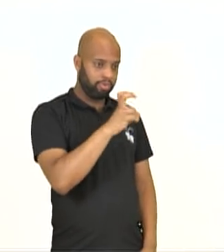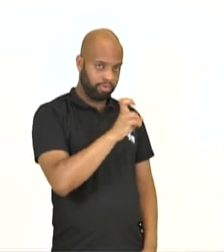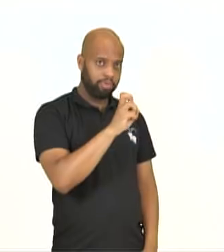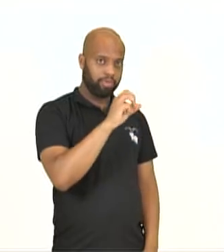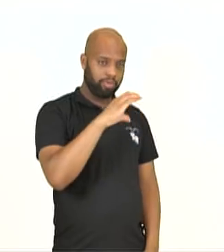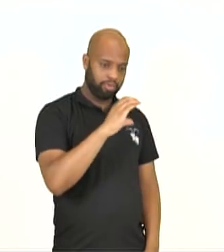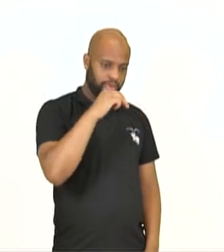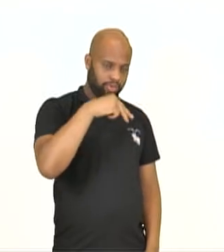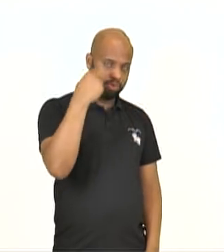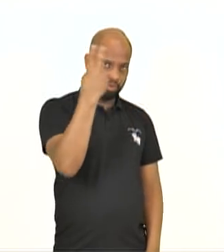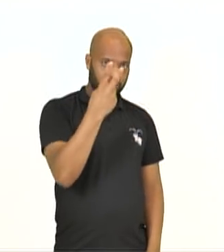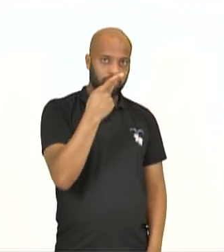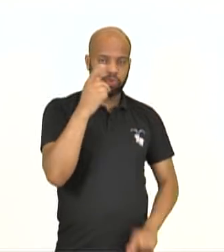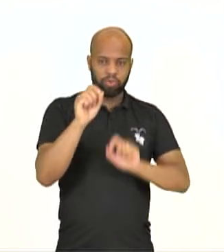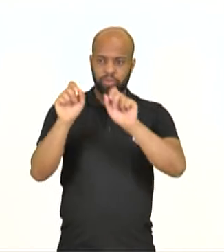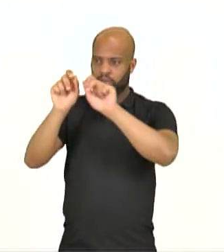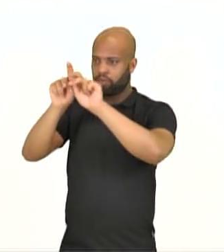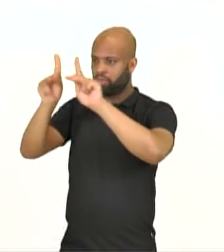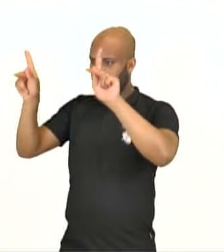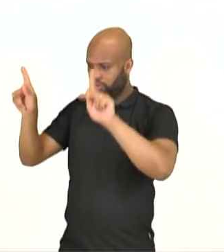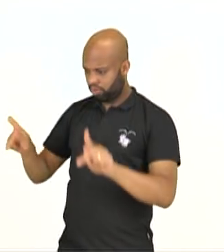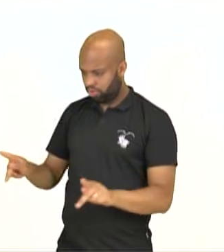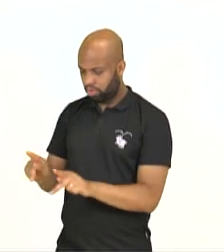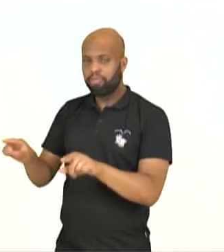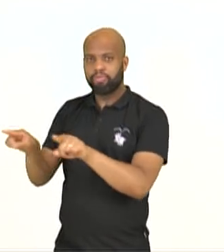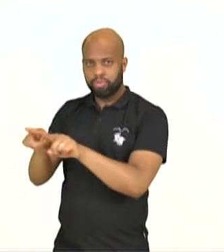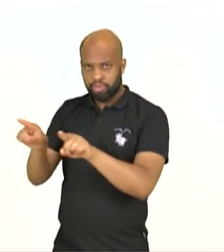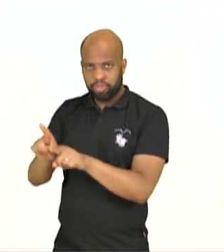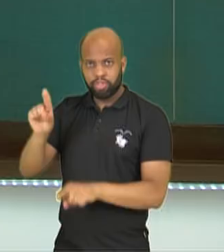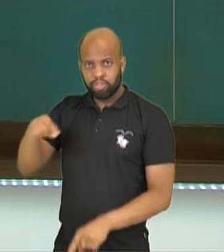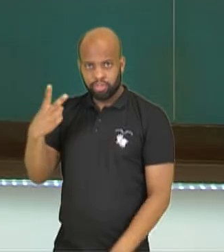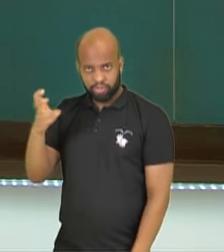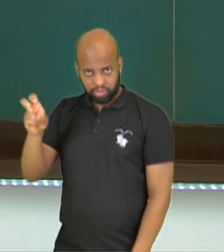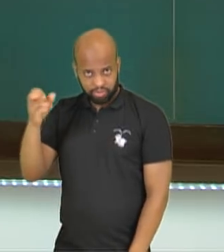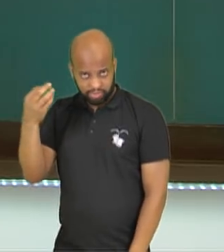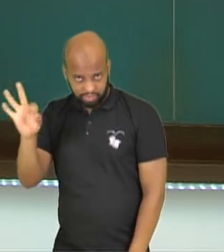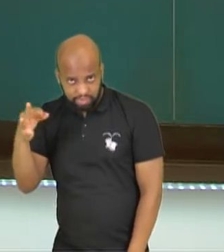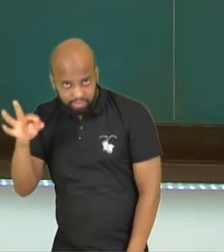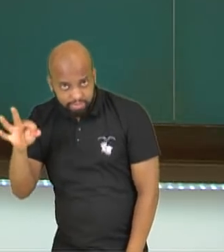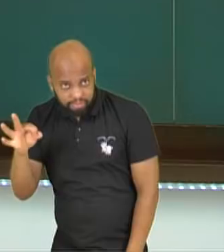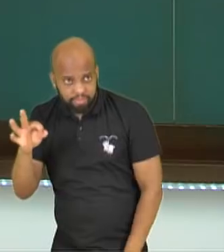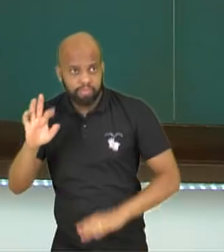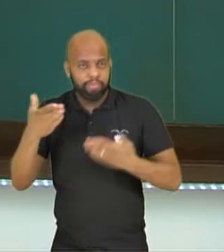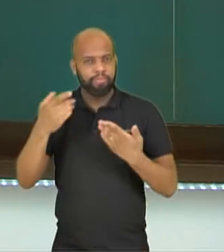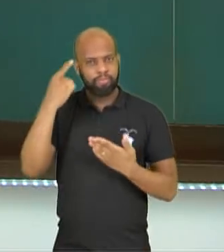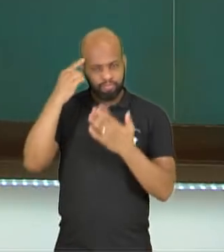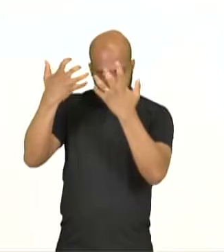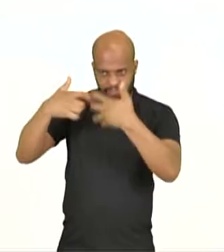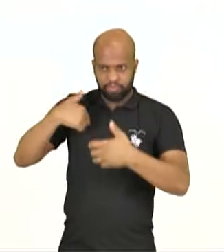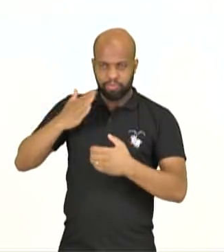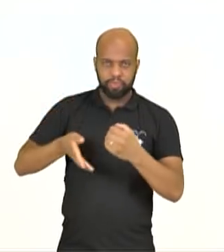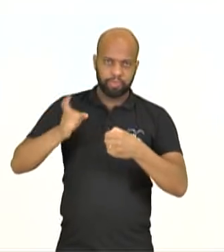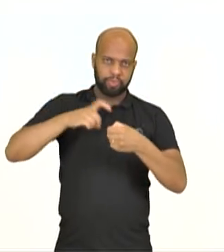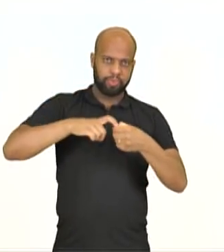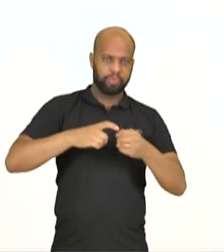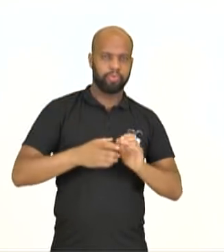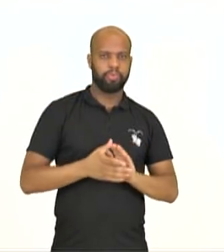é correto afirmar que o seu perímetro também vai ser 25 centímetros? Pensa aí, eu já volto.